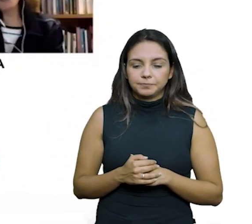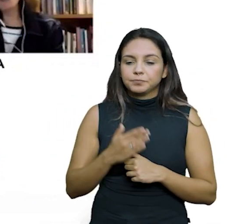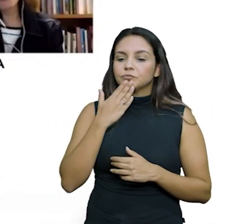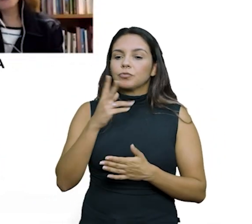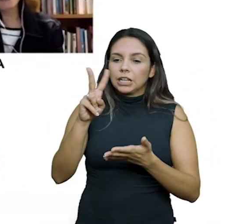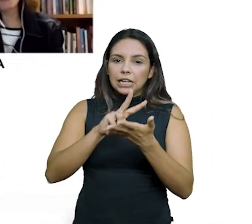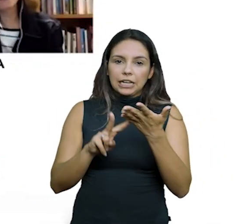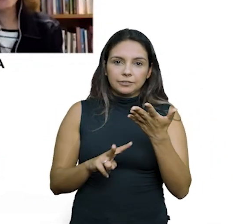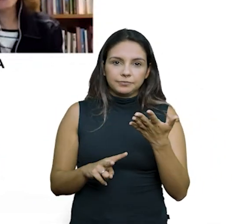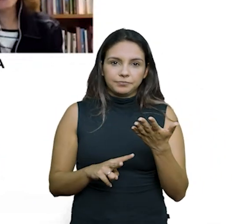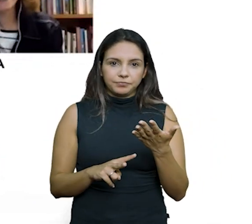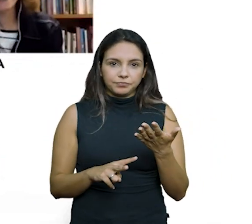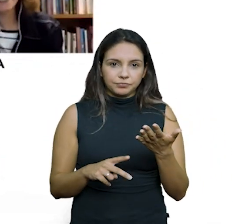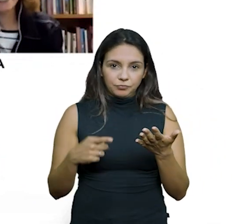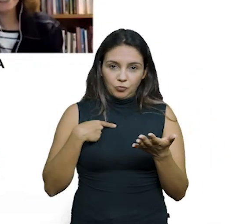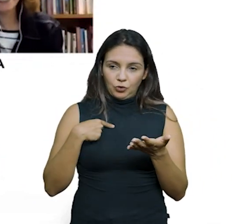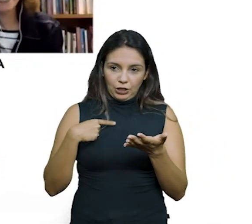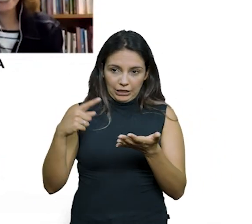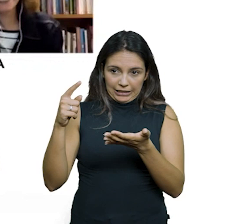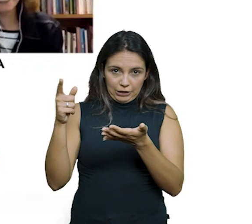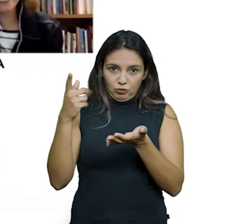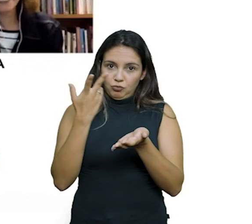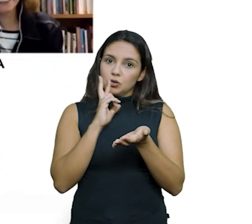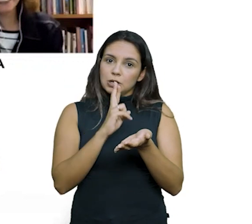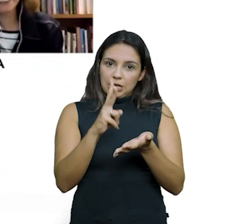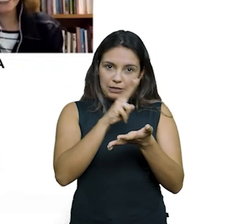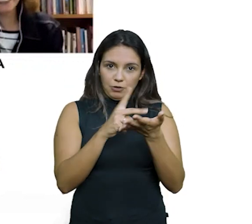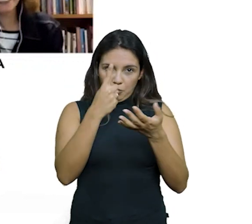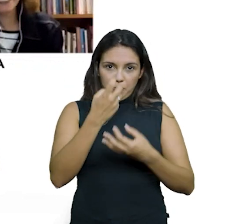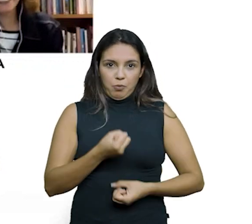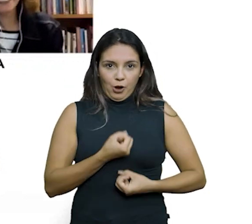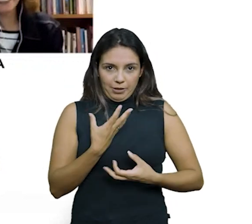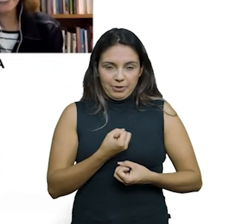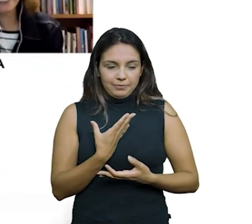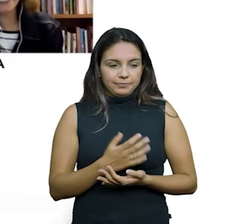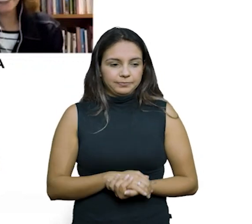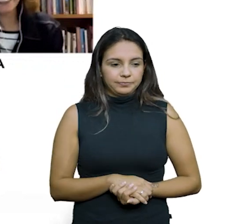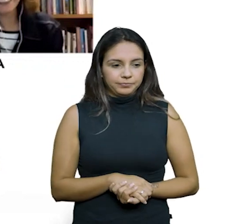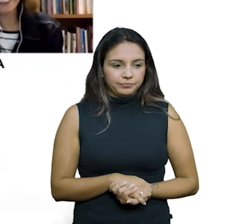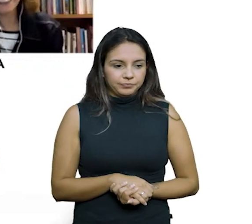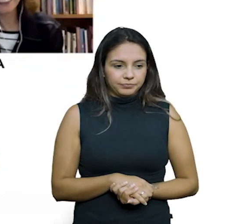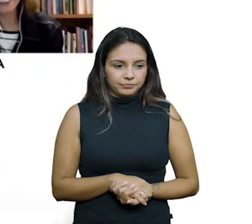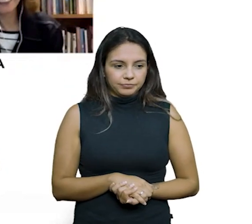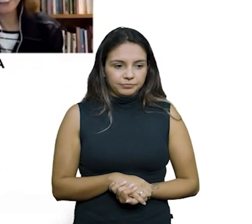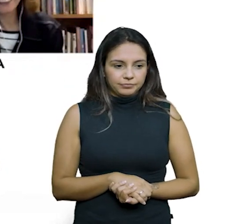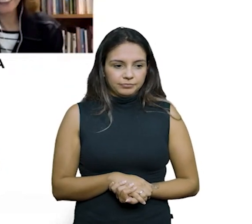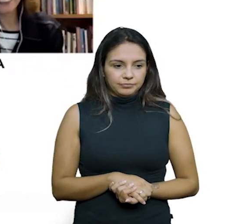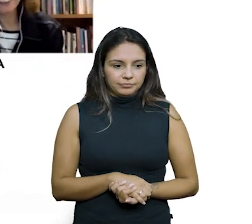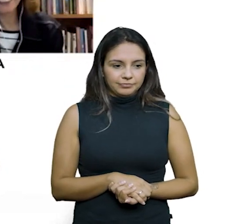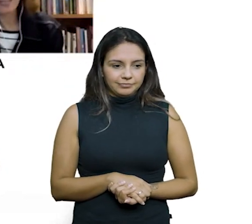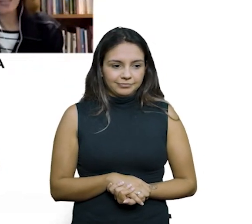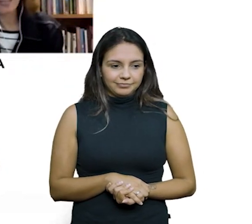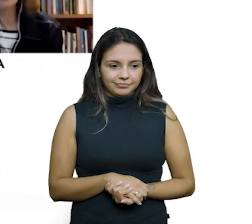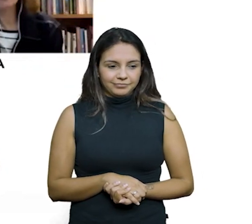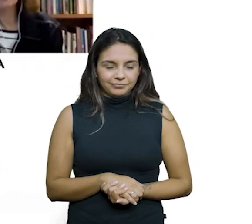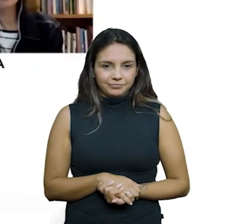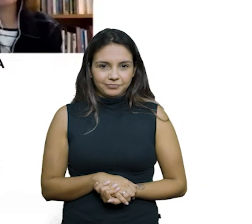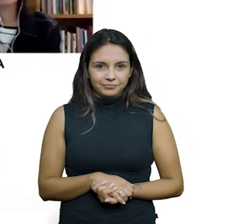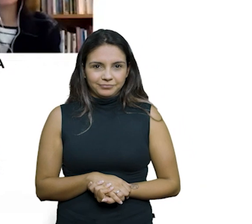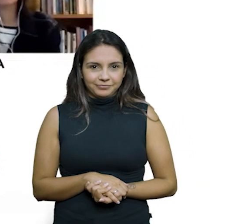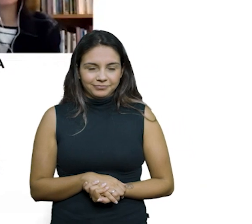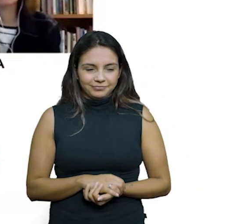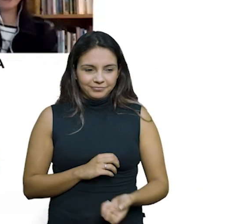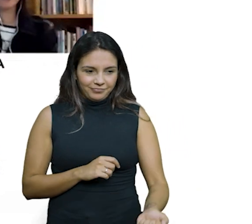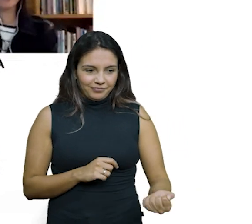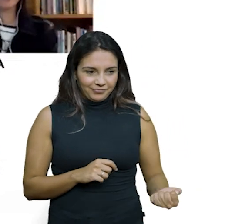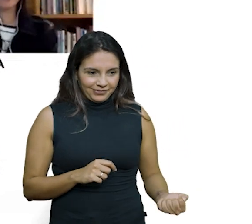gente. Eu posso ler um poema que eu tenho aqui em mãos, pode ser? Abriu a gaveta.